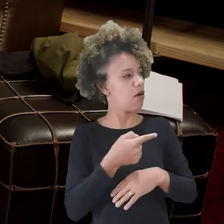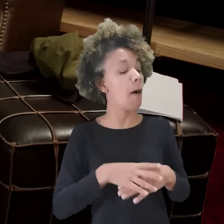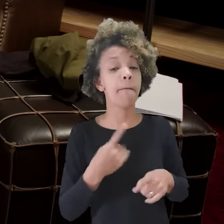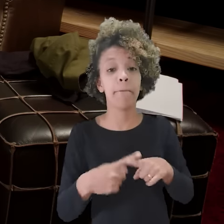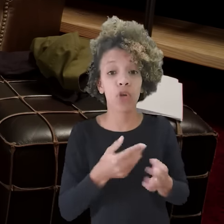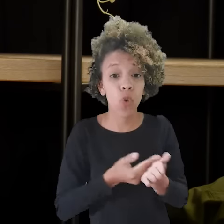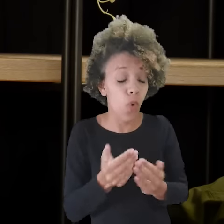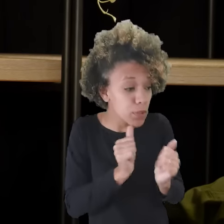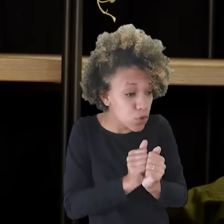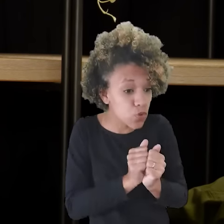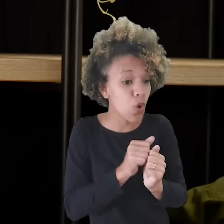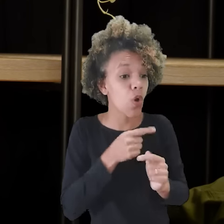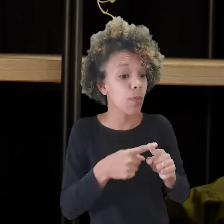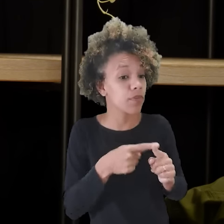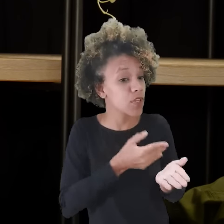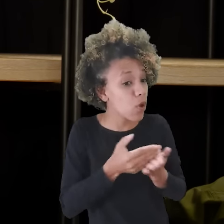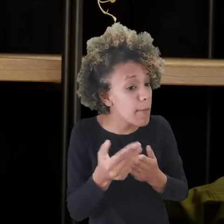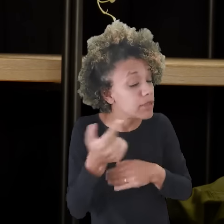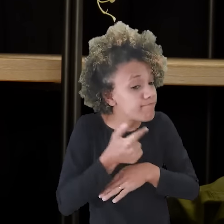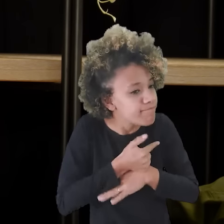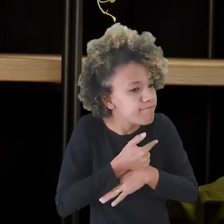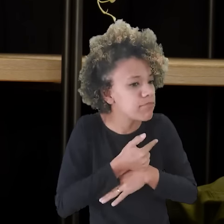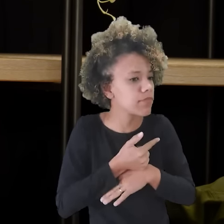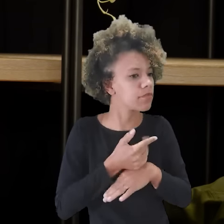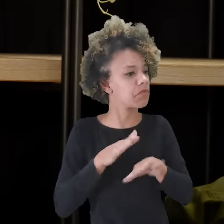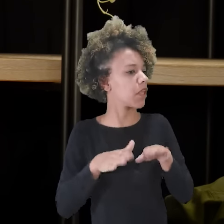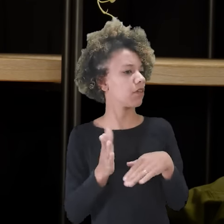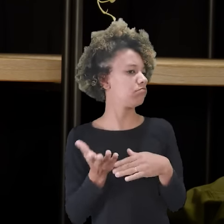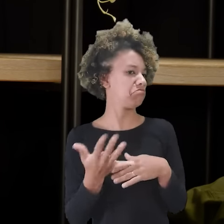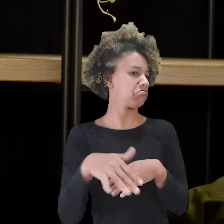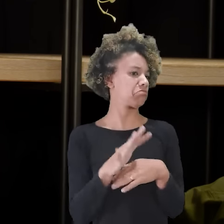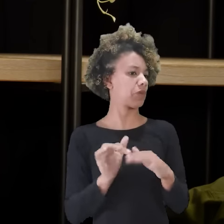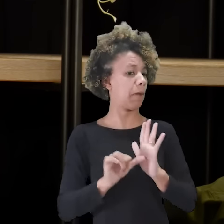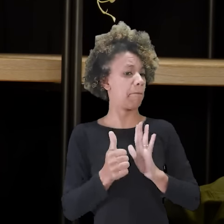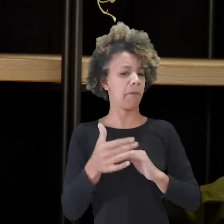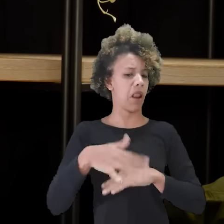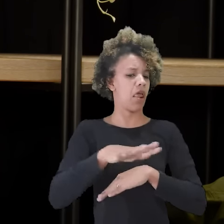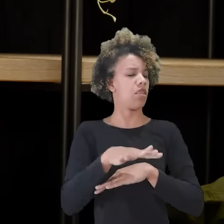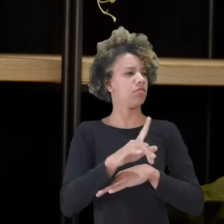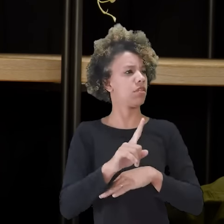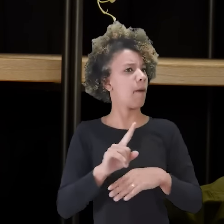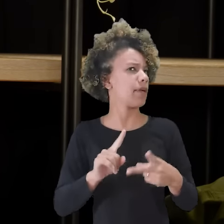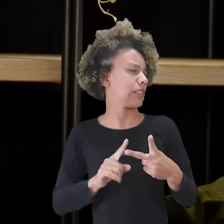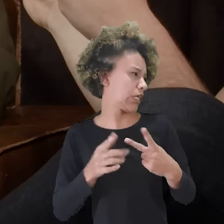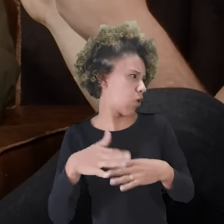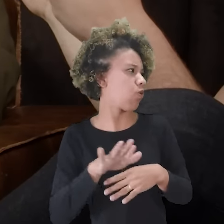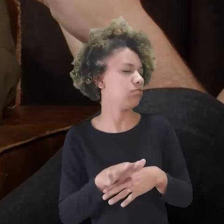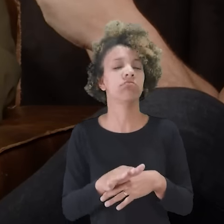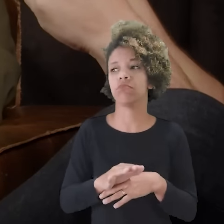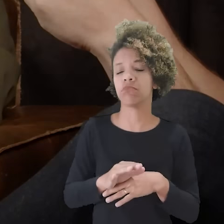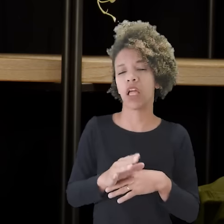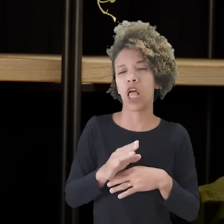a gente começou junto Porque você você começa a fazer stand up meio na primeira galera ali não na primeira mas na segunda digamos